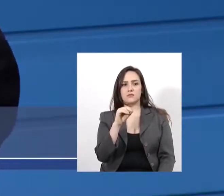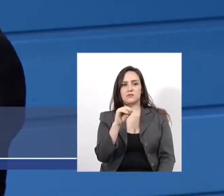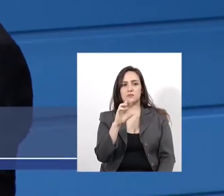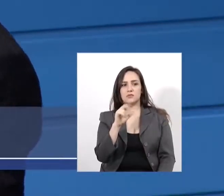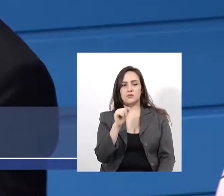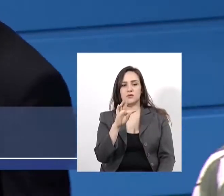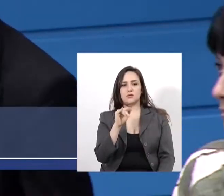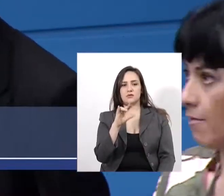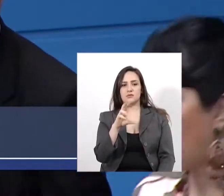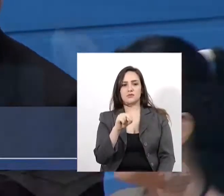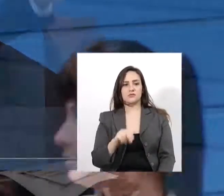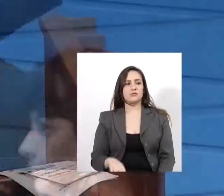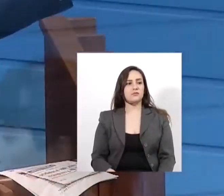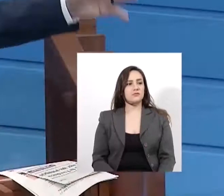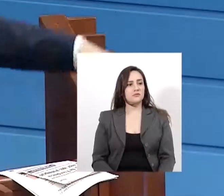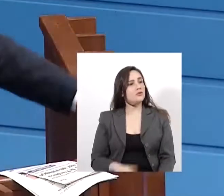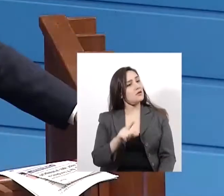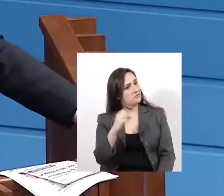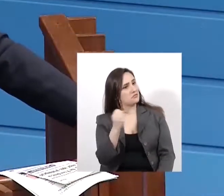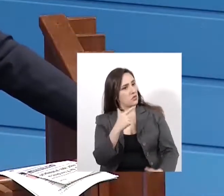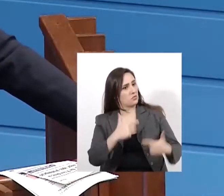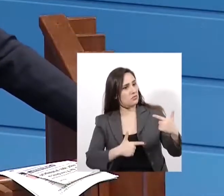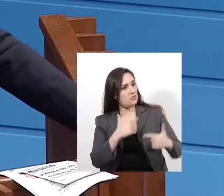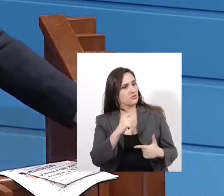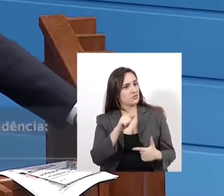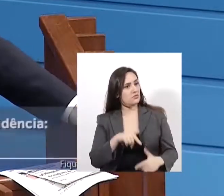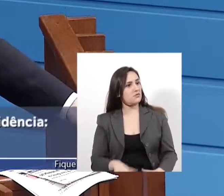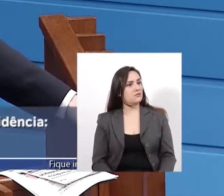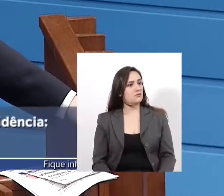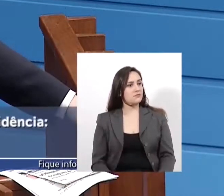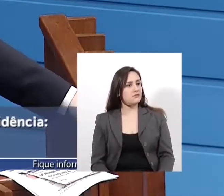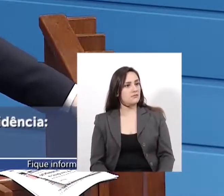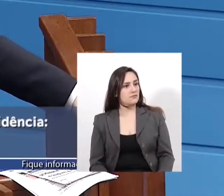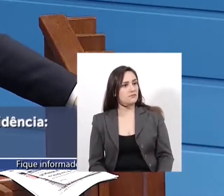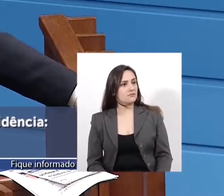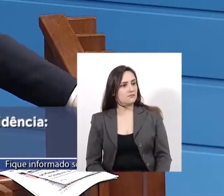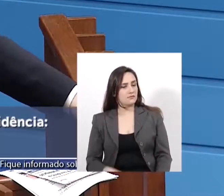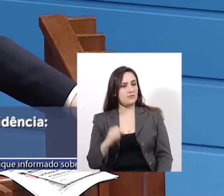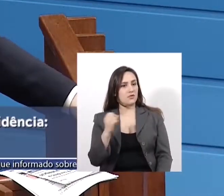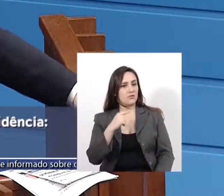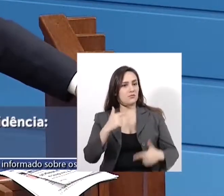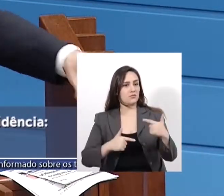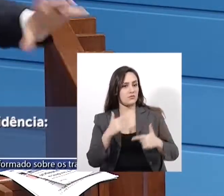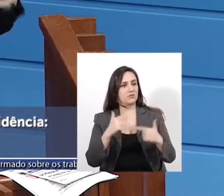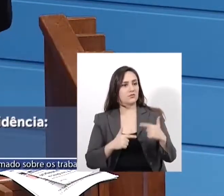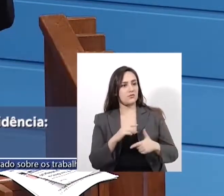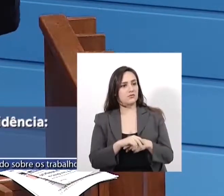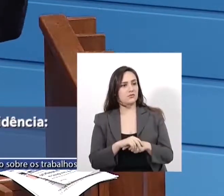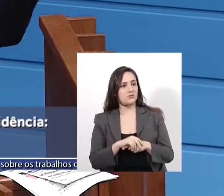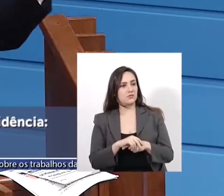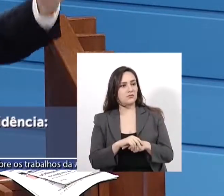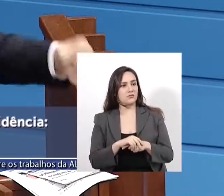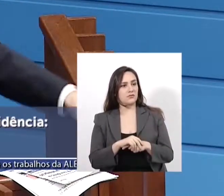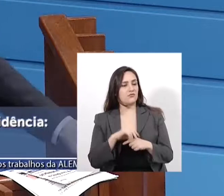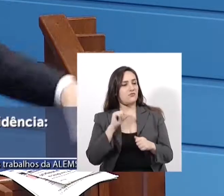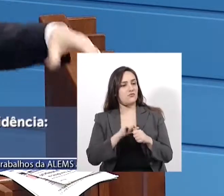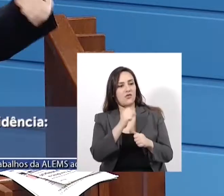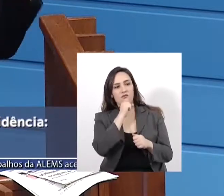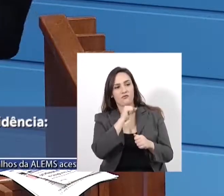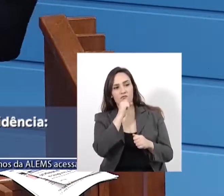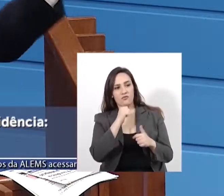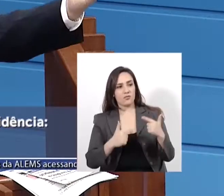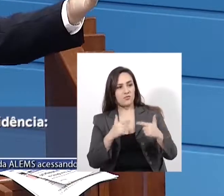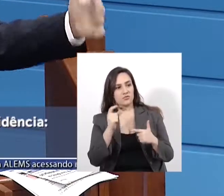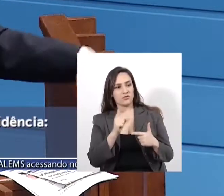pode ser isso. É a nova política, deputado, que ele falou que ia implantar, né? Que ele não ia fazer aquela velha política, né? Ele